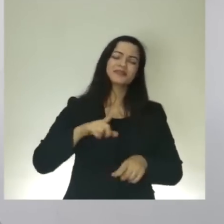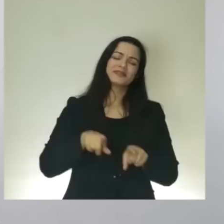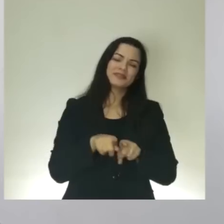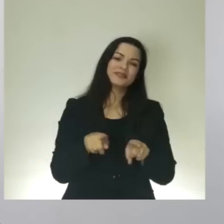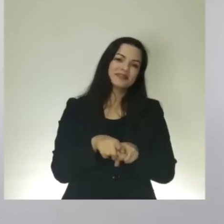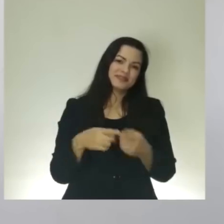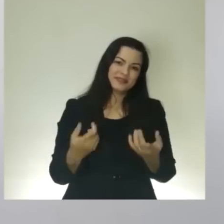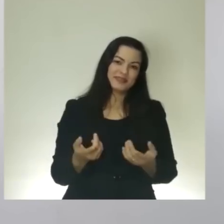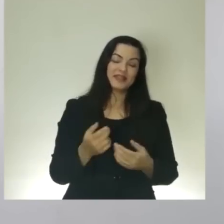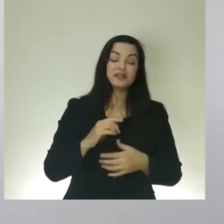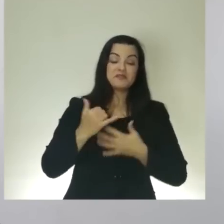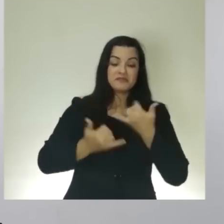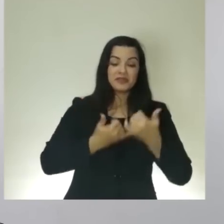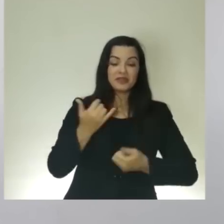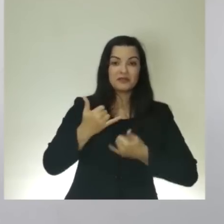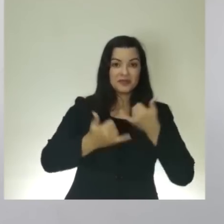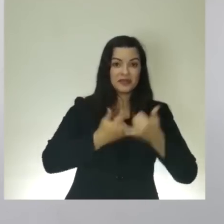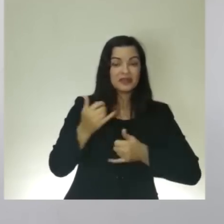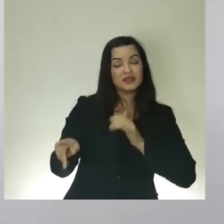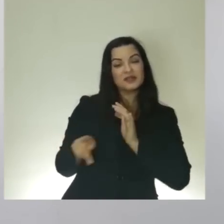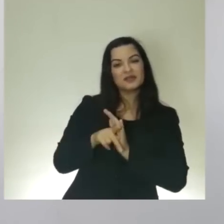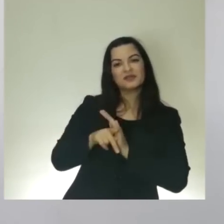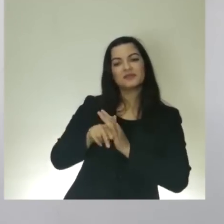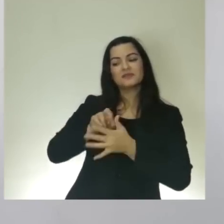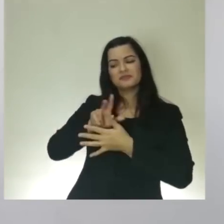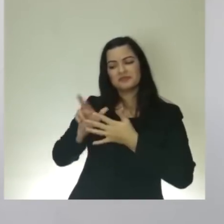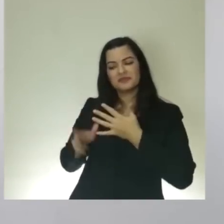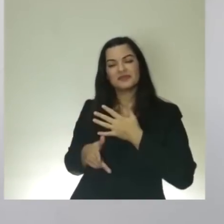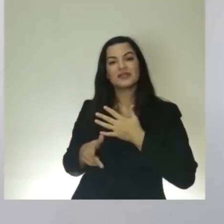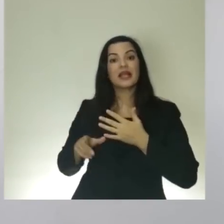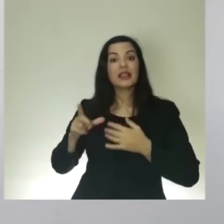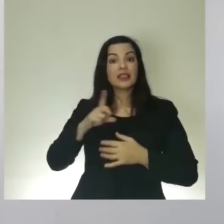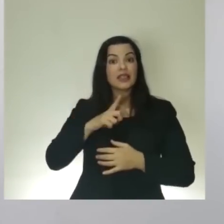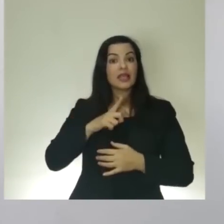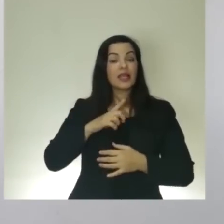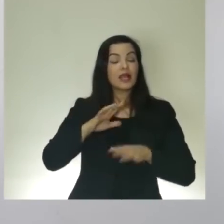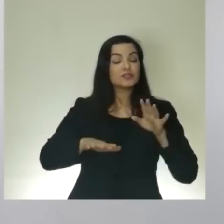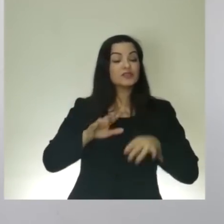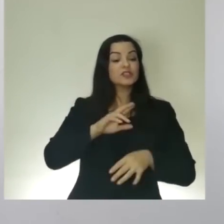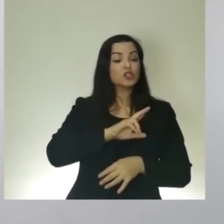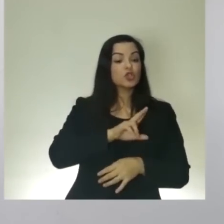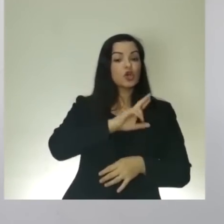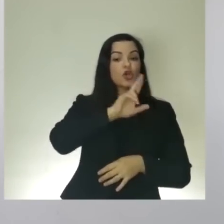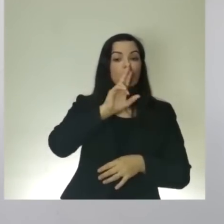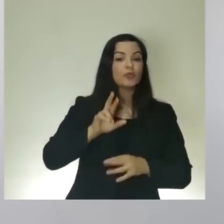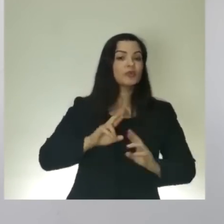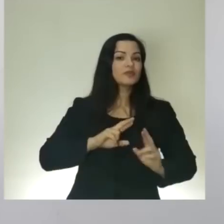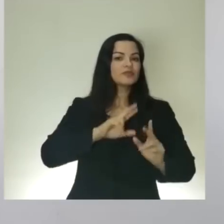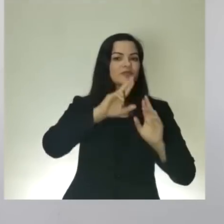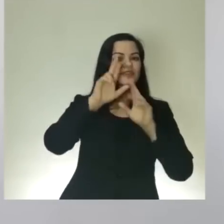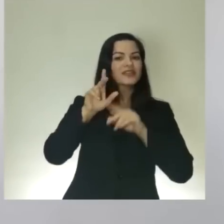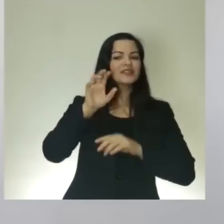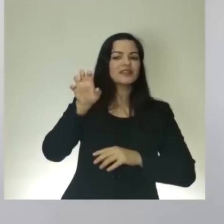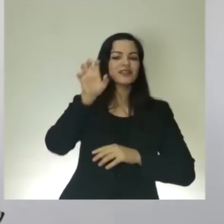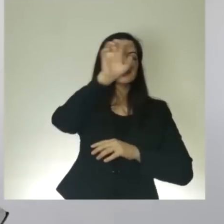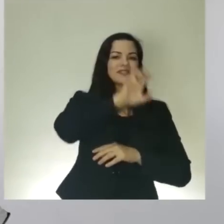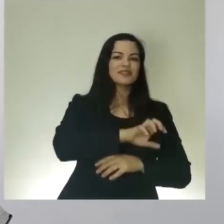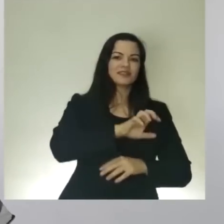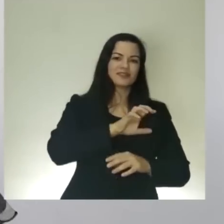até o nome modificado de uma região para outra. Então, tudo isso é um movimento muito